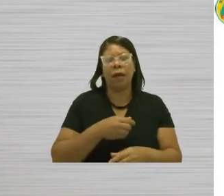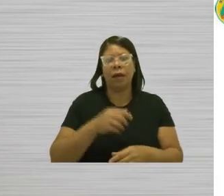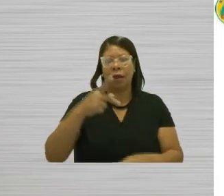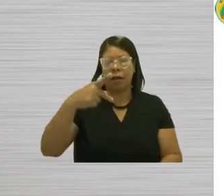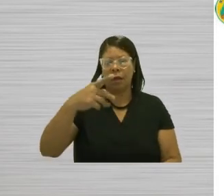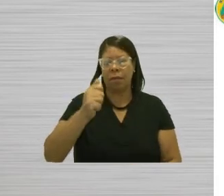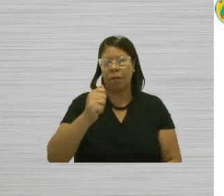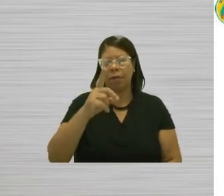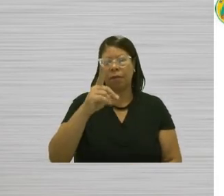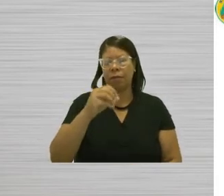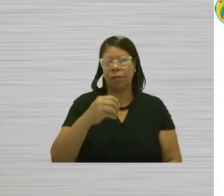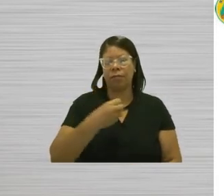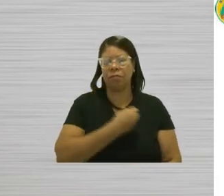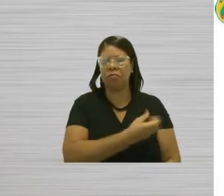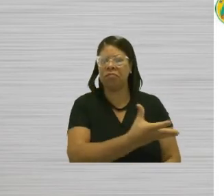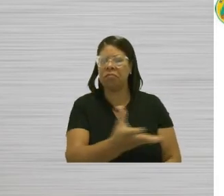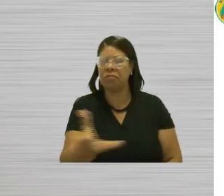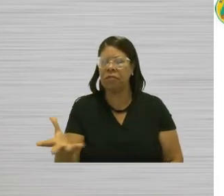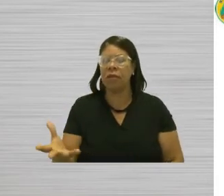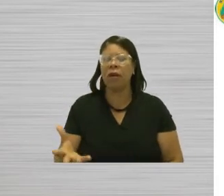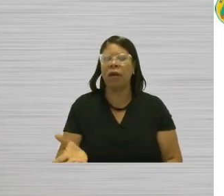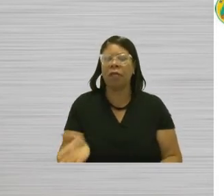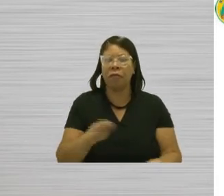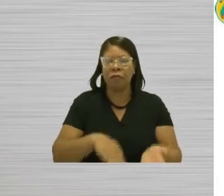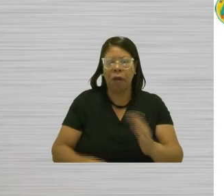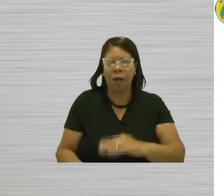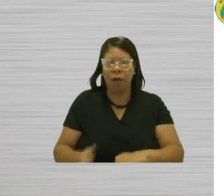de 3.000 pacotes de fraldas,